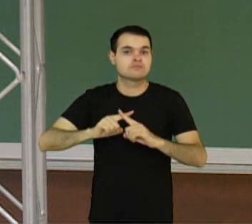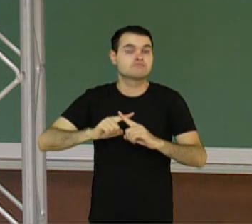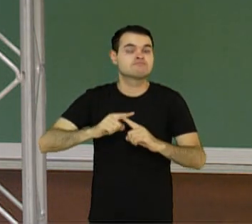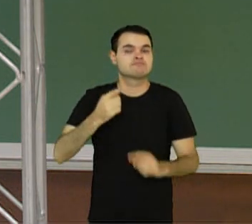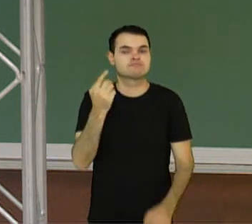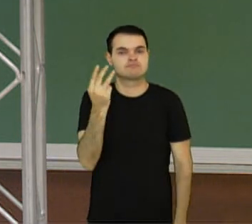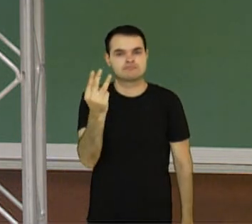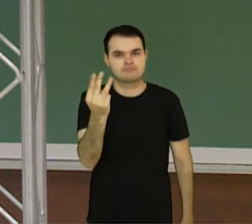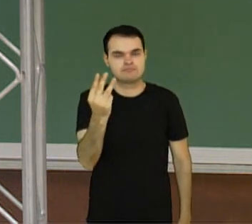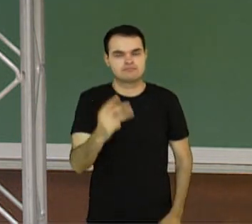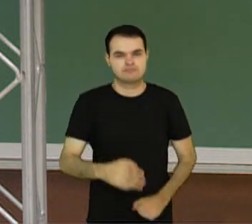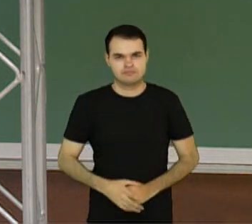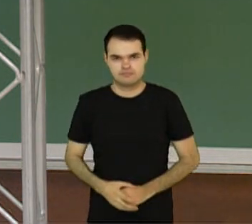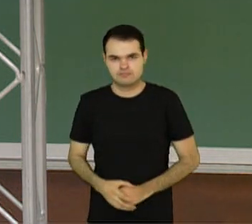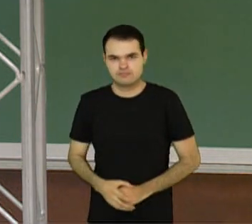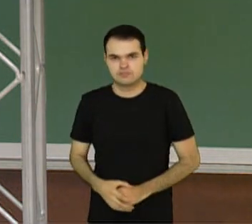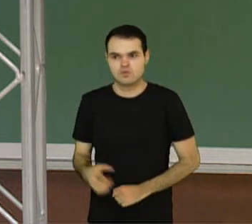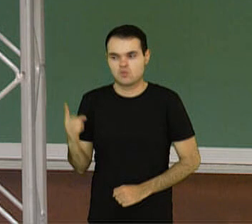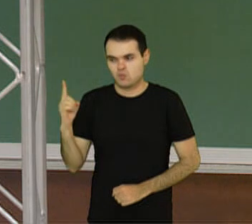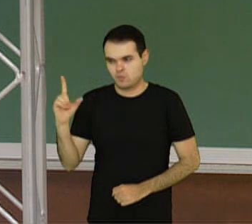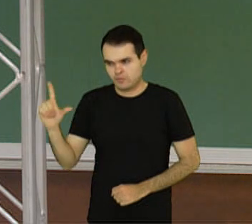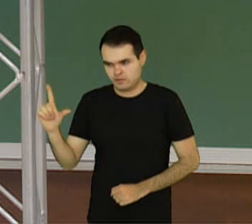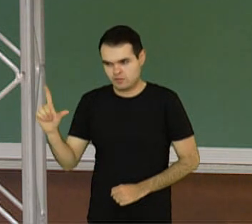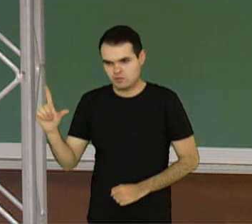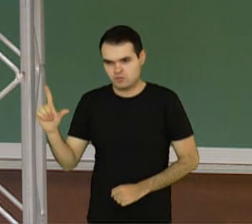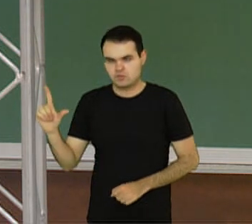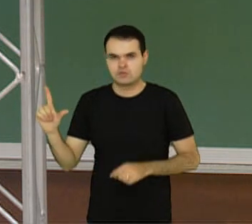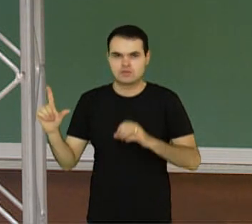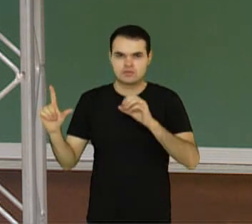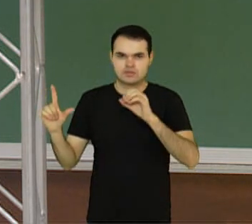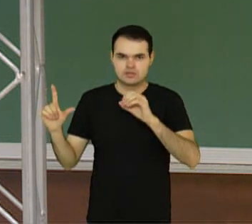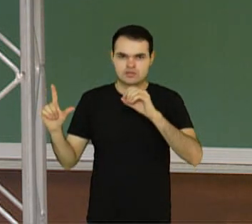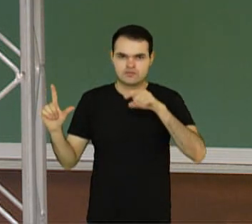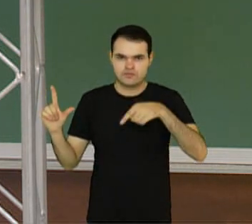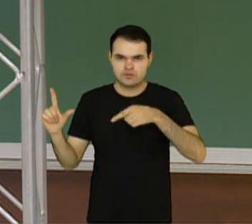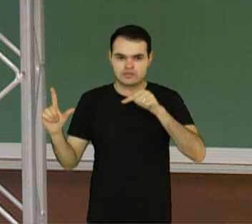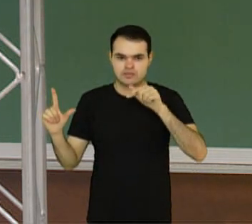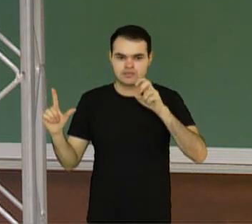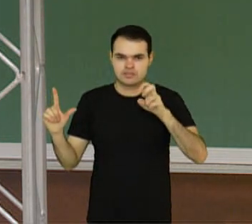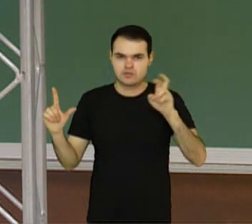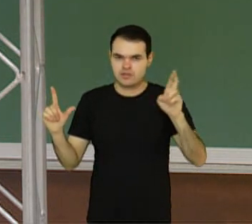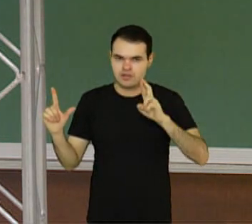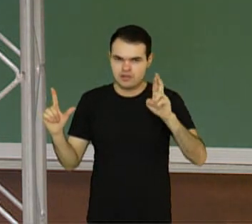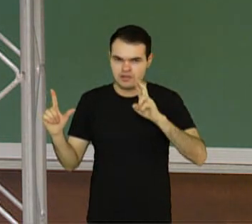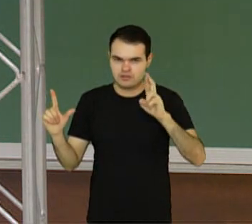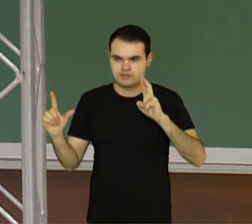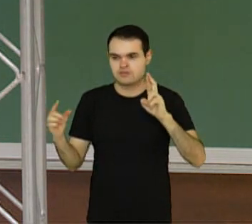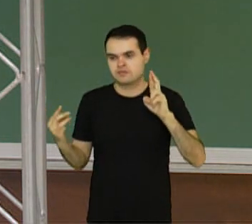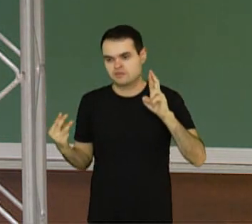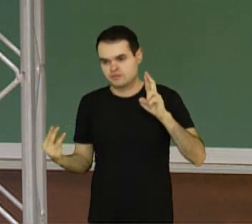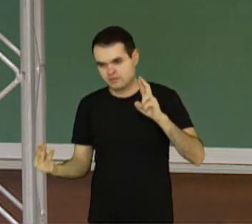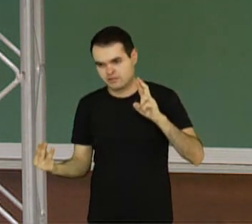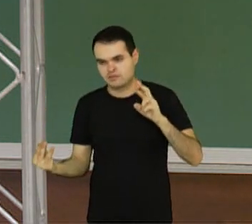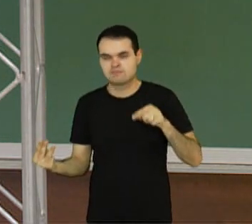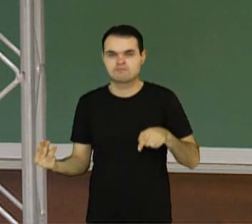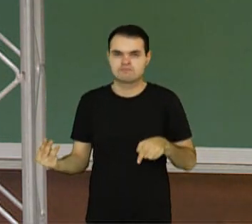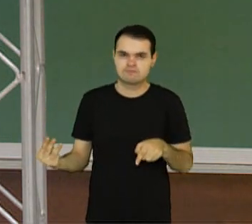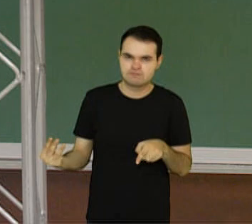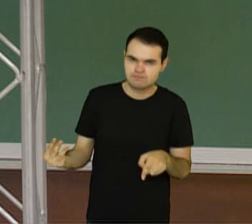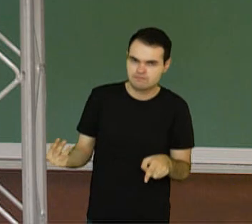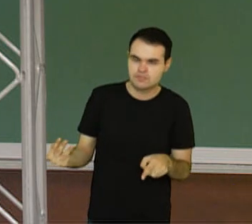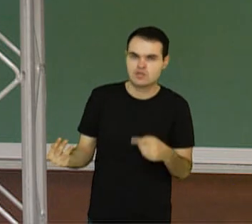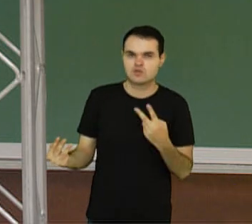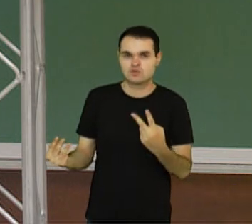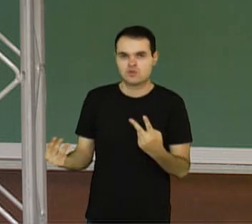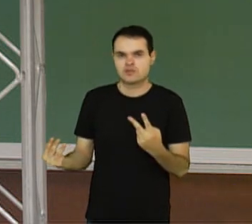3. Então, para 1 litro, ele vai pagar 0,75 reais. Já para 3 litros, ele vai pagar